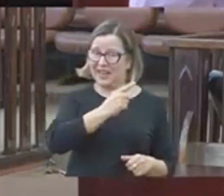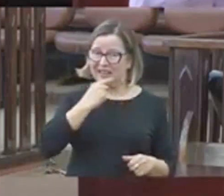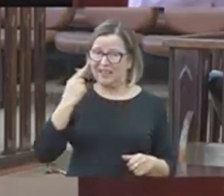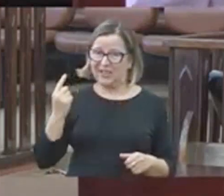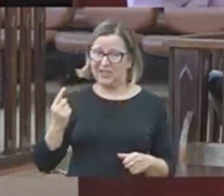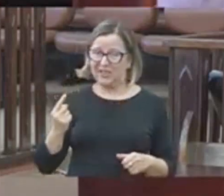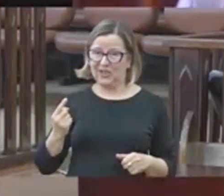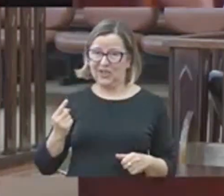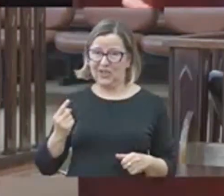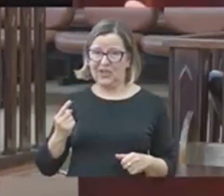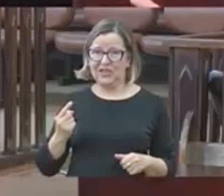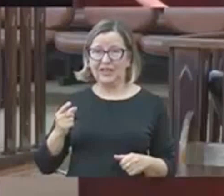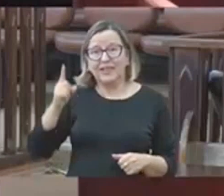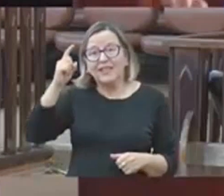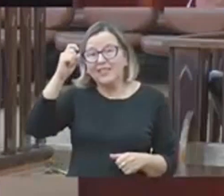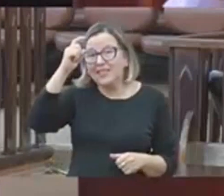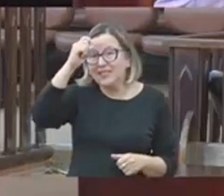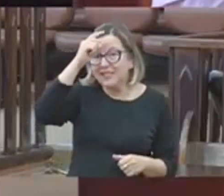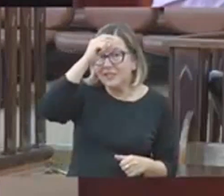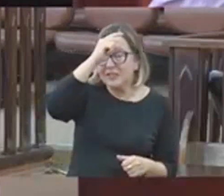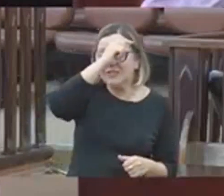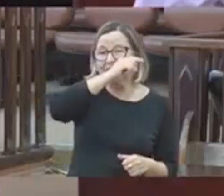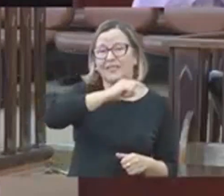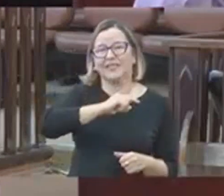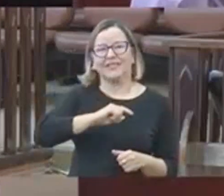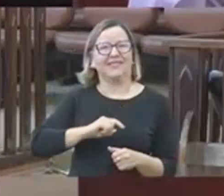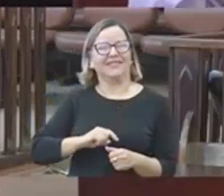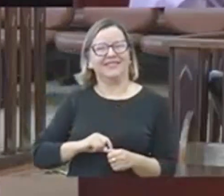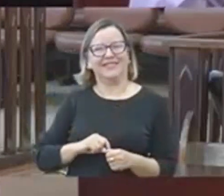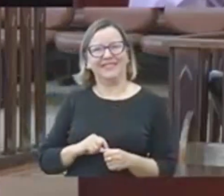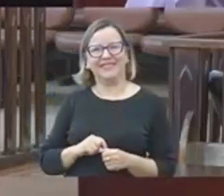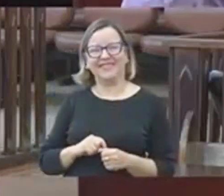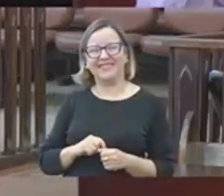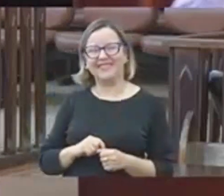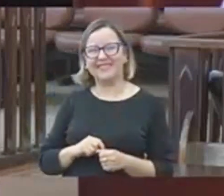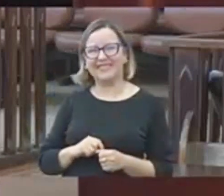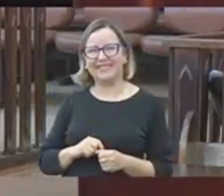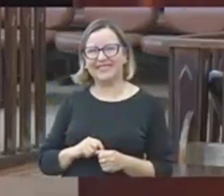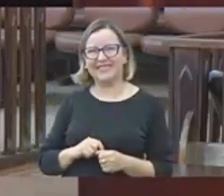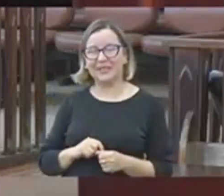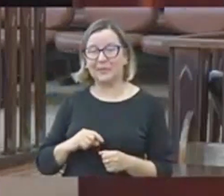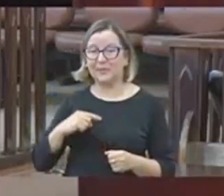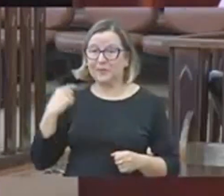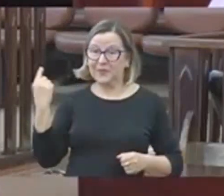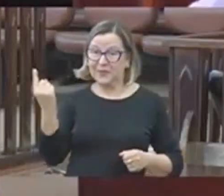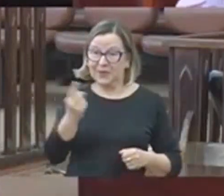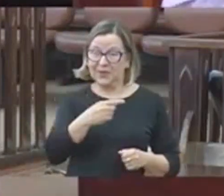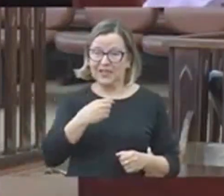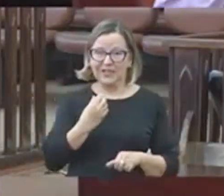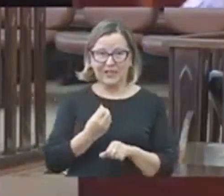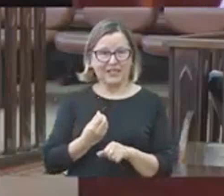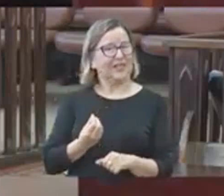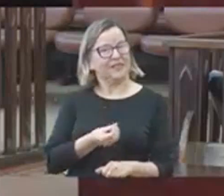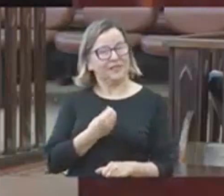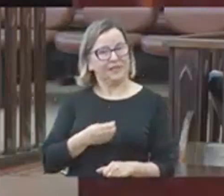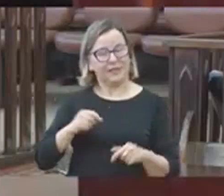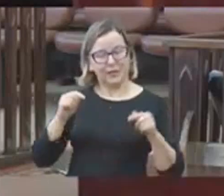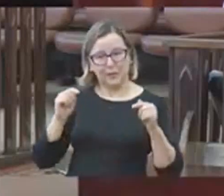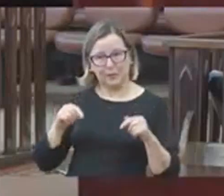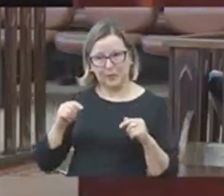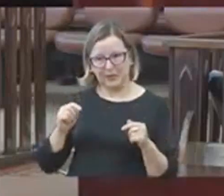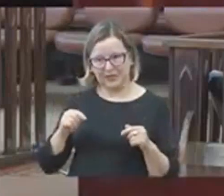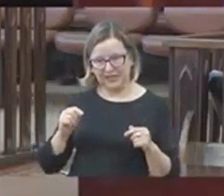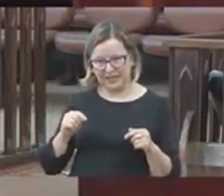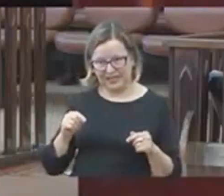obstáculo intransponível. Nós estamos no Cronos, estamos limitados